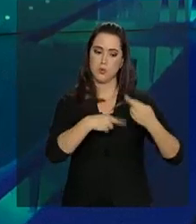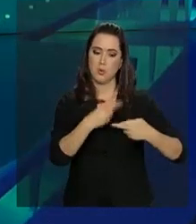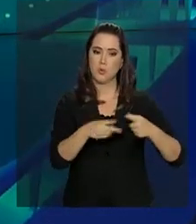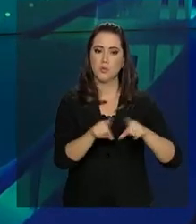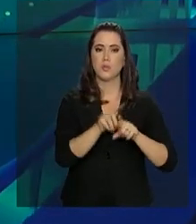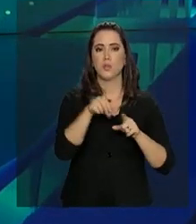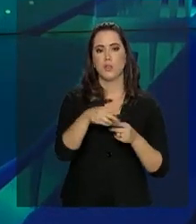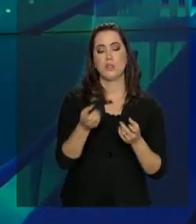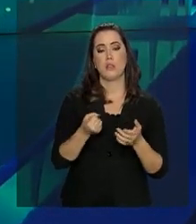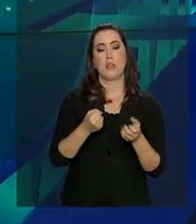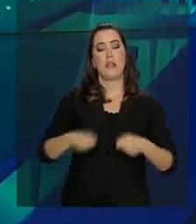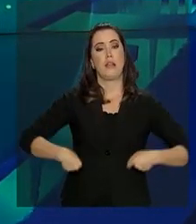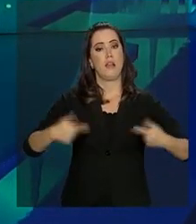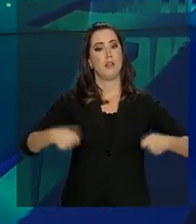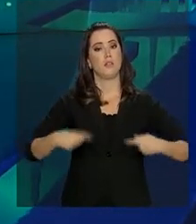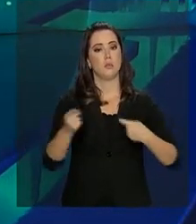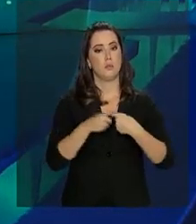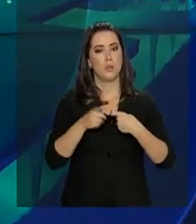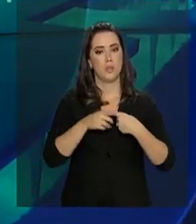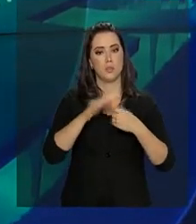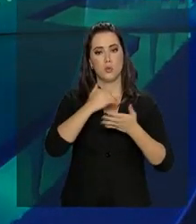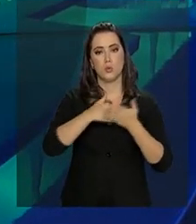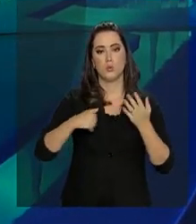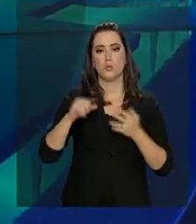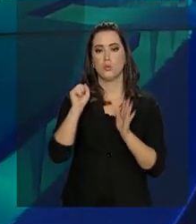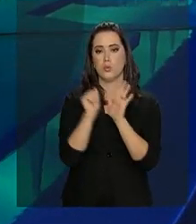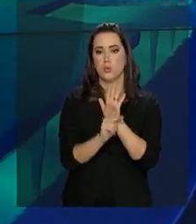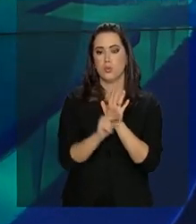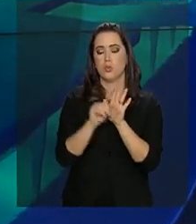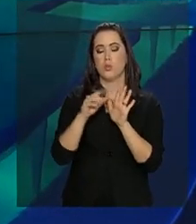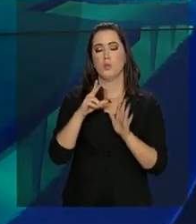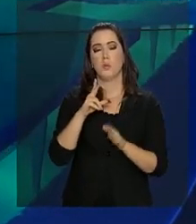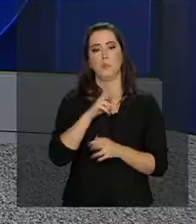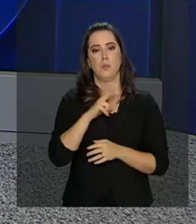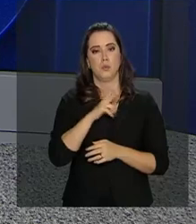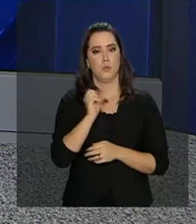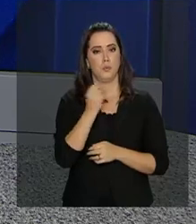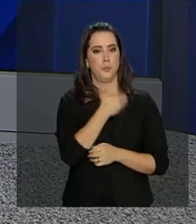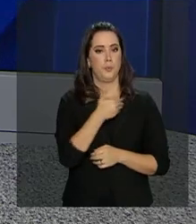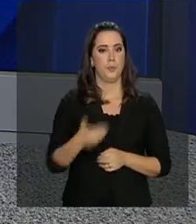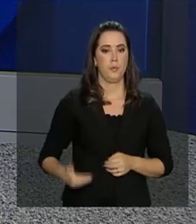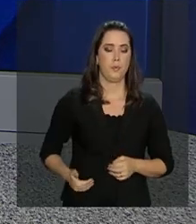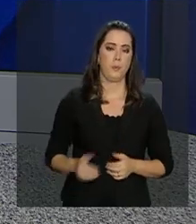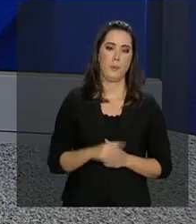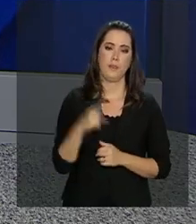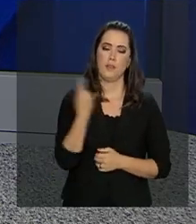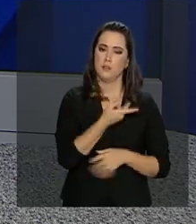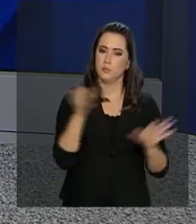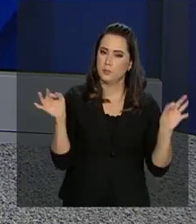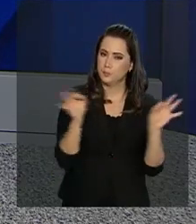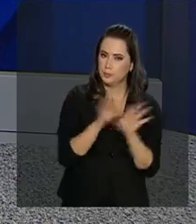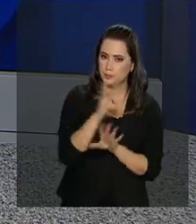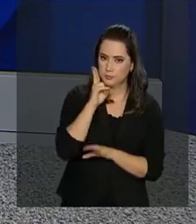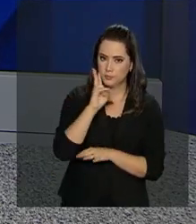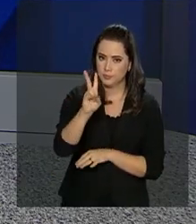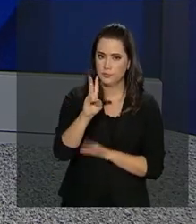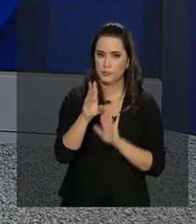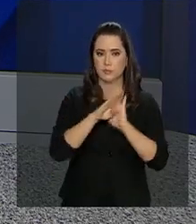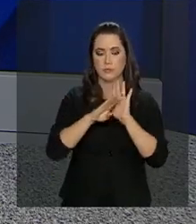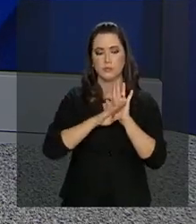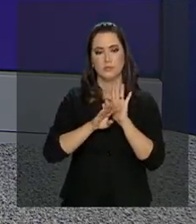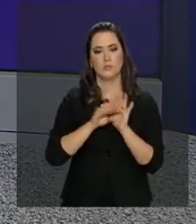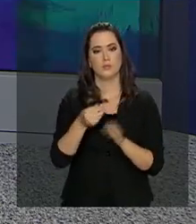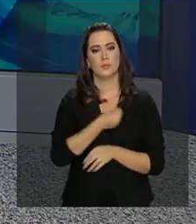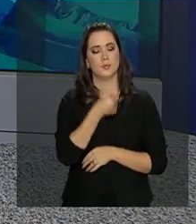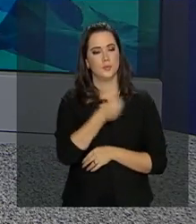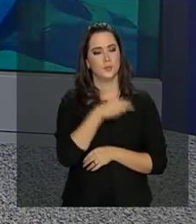médicas e dedução de previdência oficial ou privada. Nós ficamos por aqui, você acompanha a nossa programação